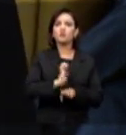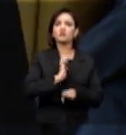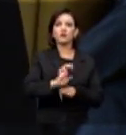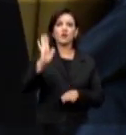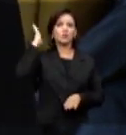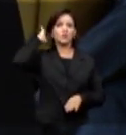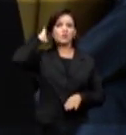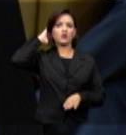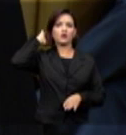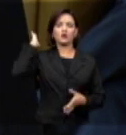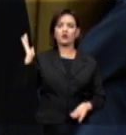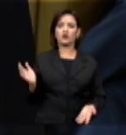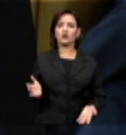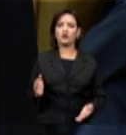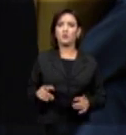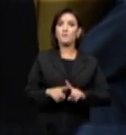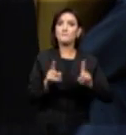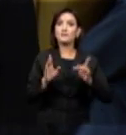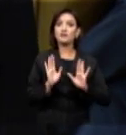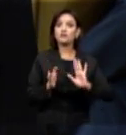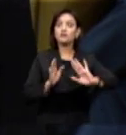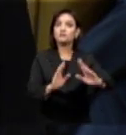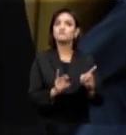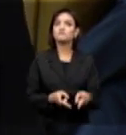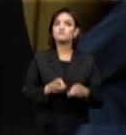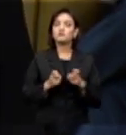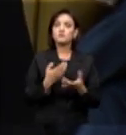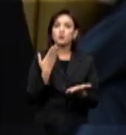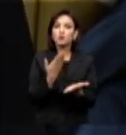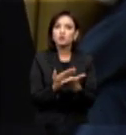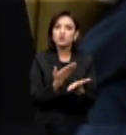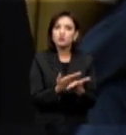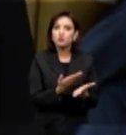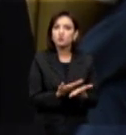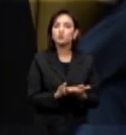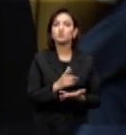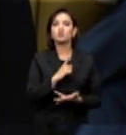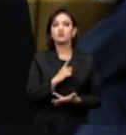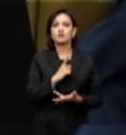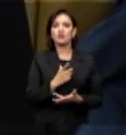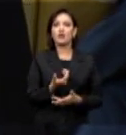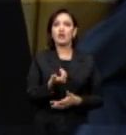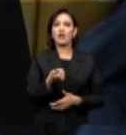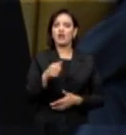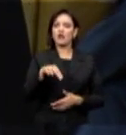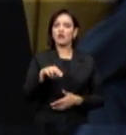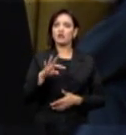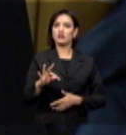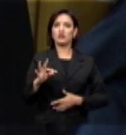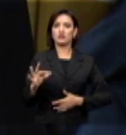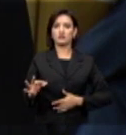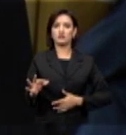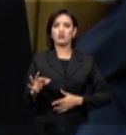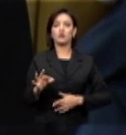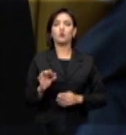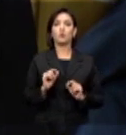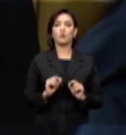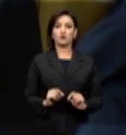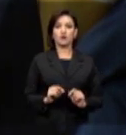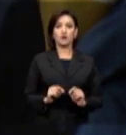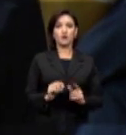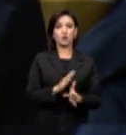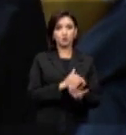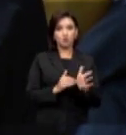inclusive, dentro dos estudos que estão em trâmite lá na NTT, que pretende que o